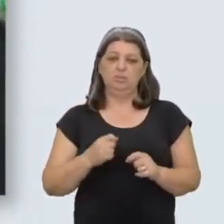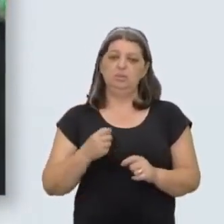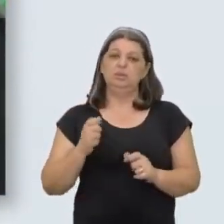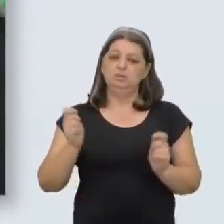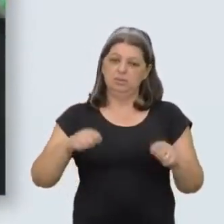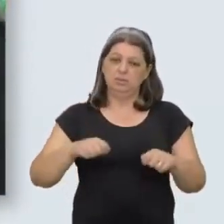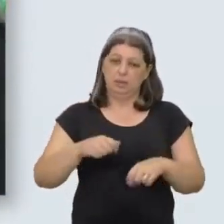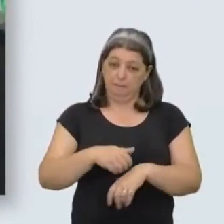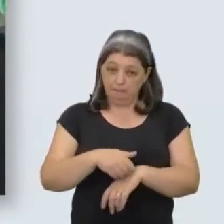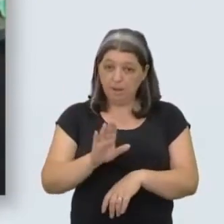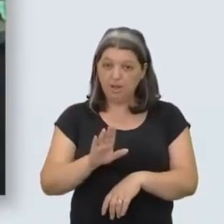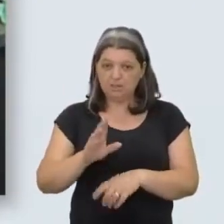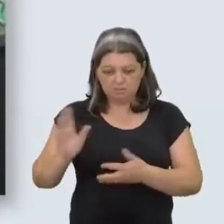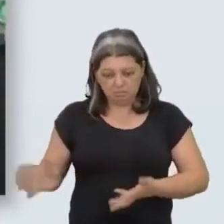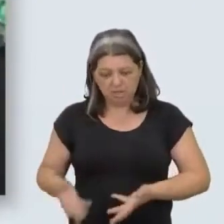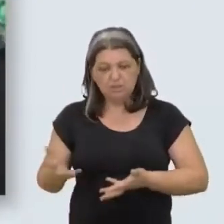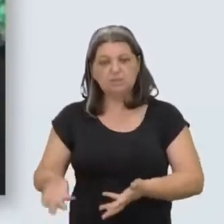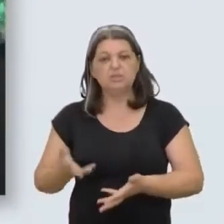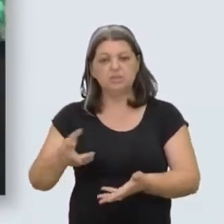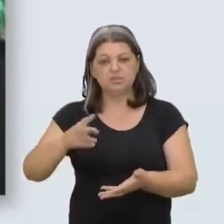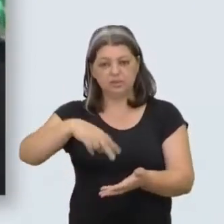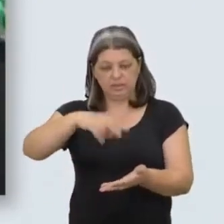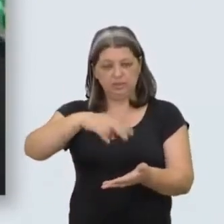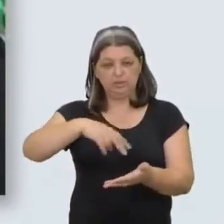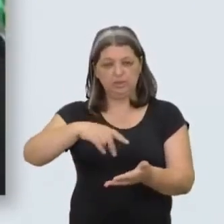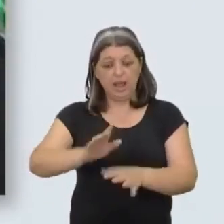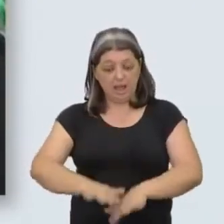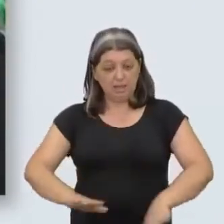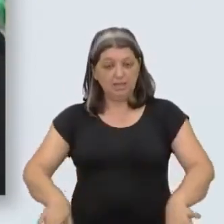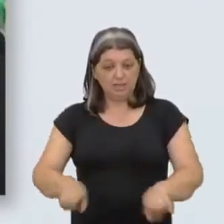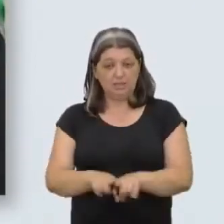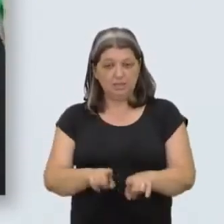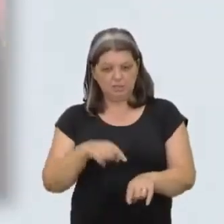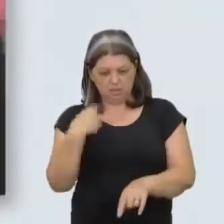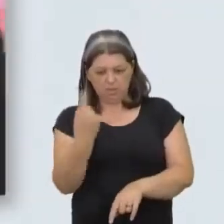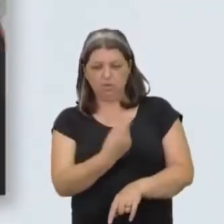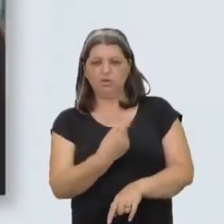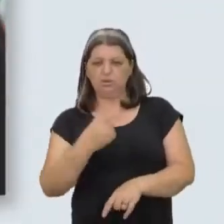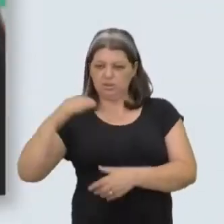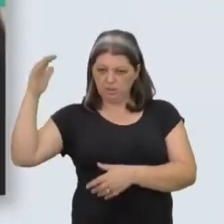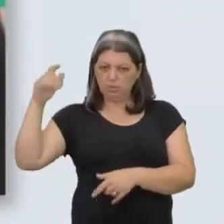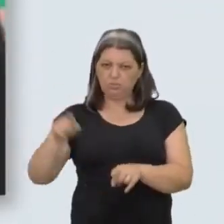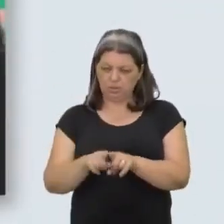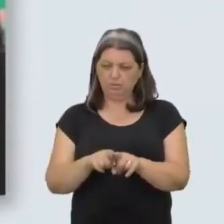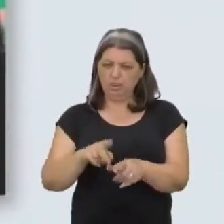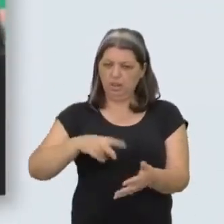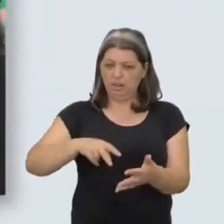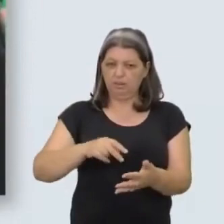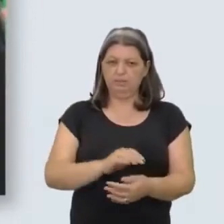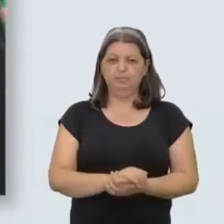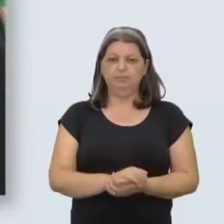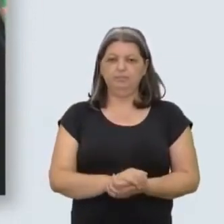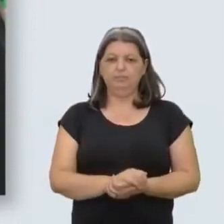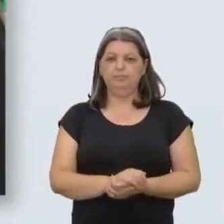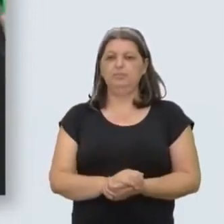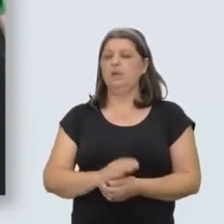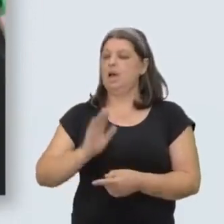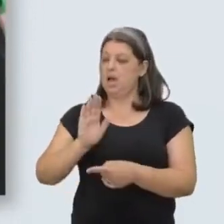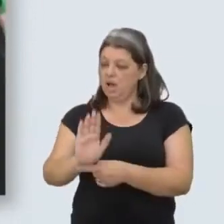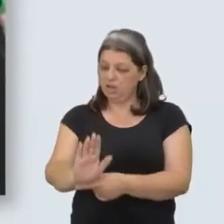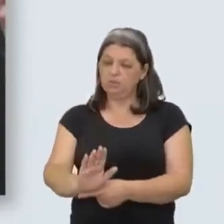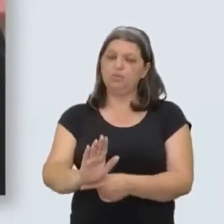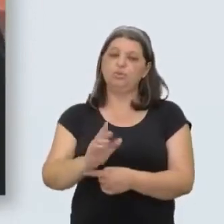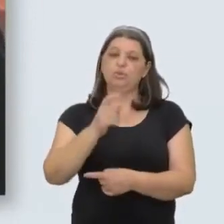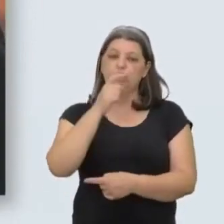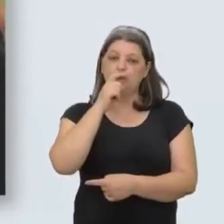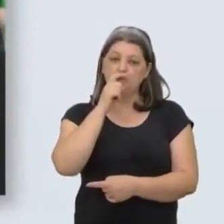mais, para incentivar, né? A criança lê, até a gente lê, né? Assim, ó, a ajuda dos pais,